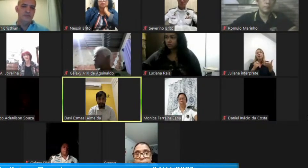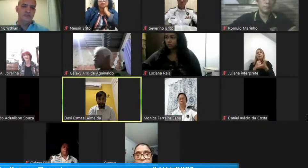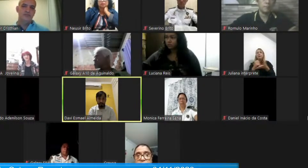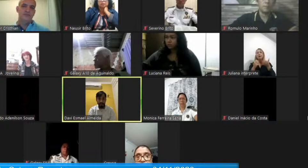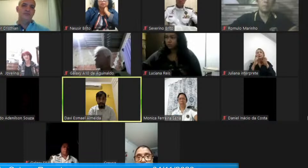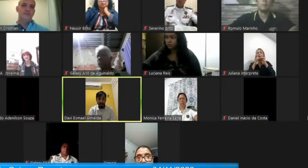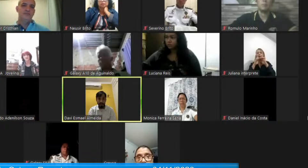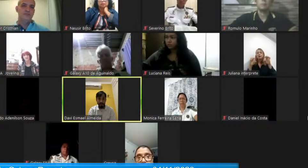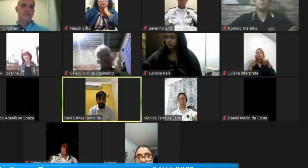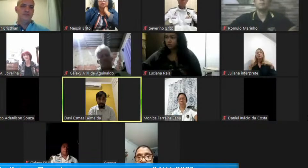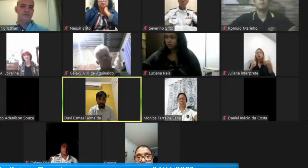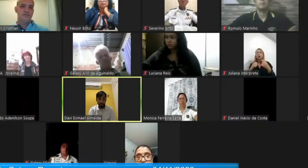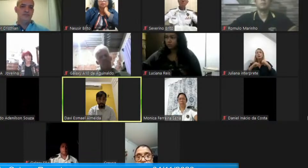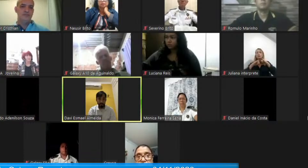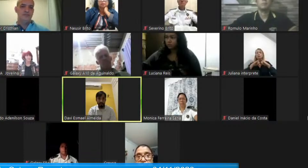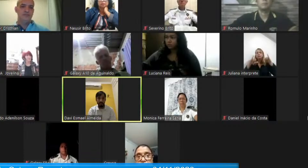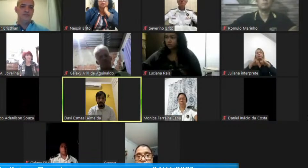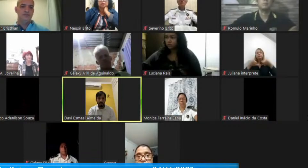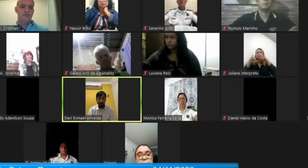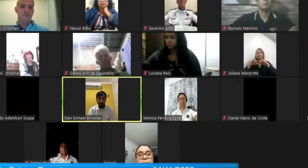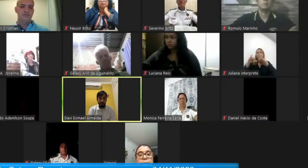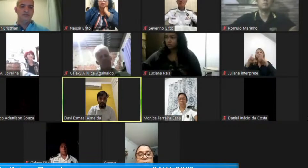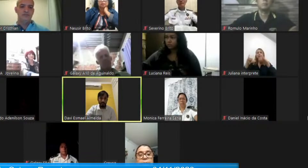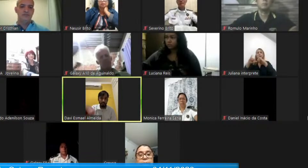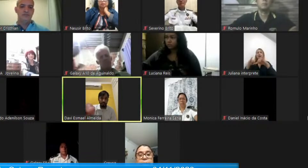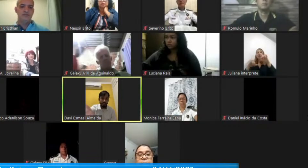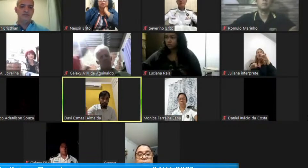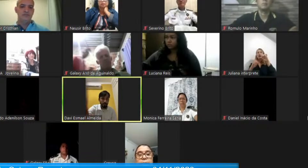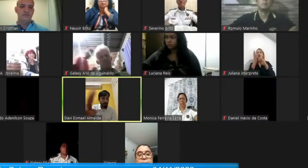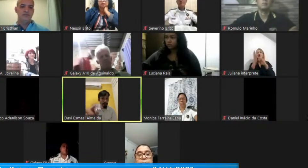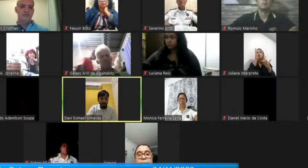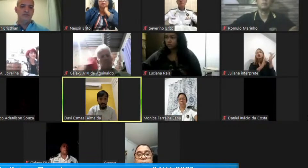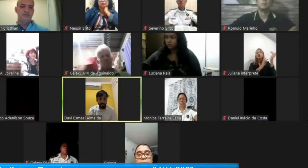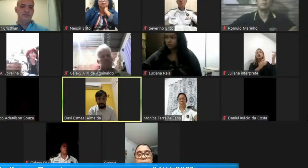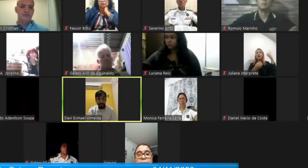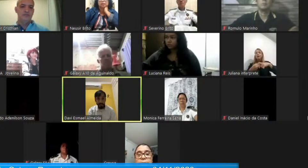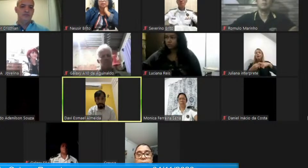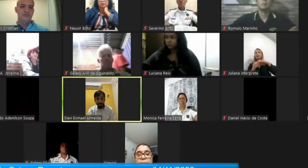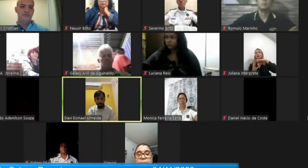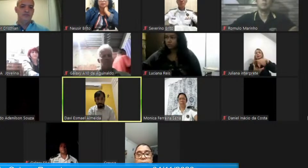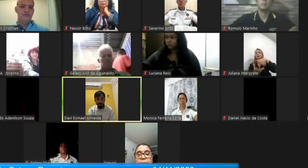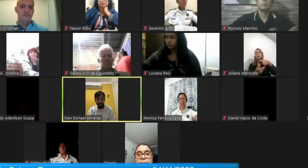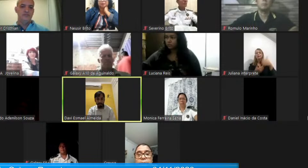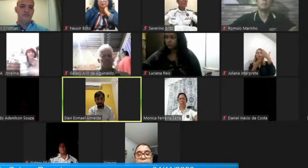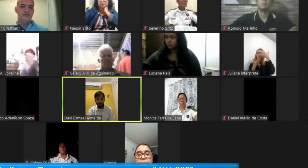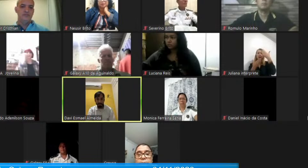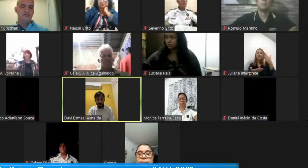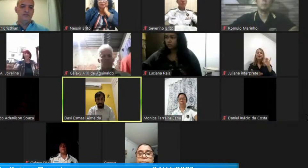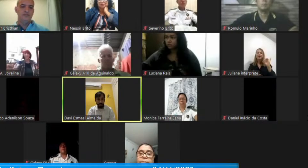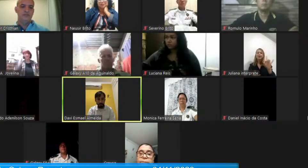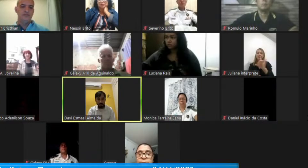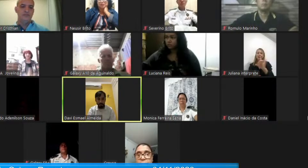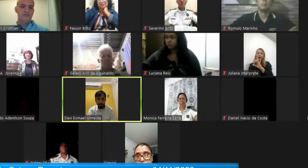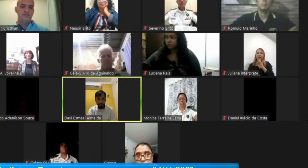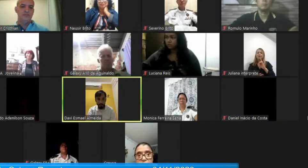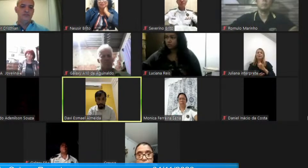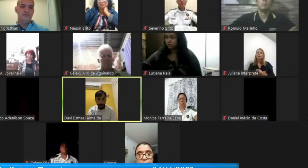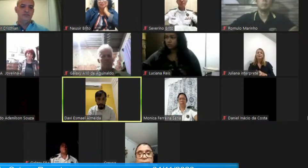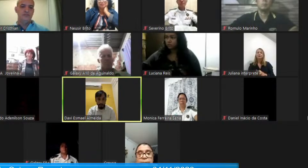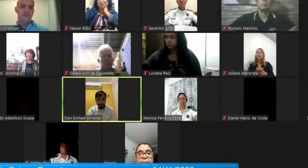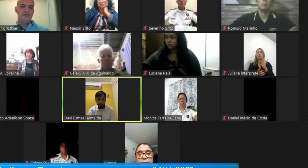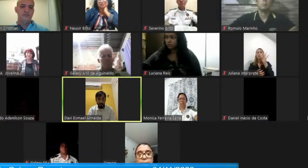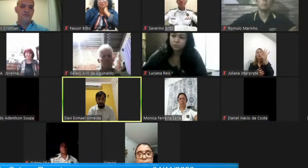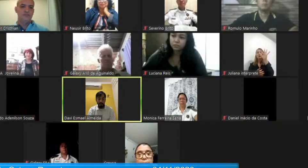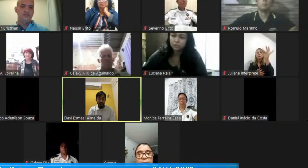comissão, anunciar a todos o Evangelho de Cristo. Muito obrigado por cada um de vocês. No futuro muito